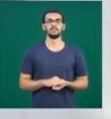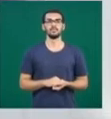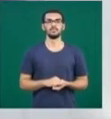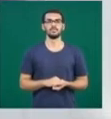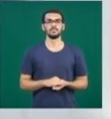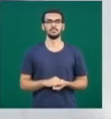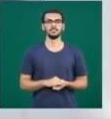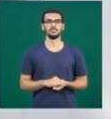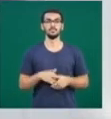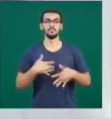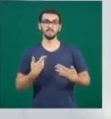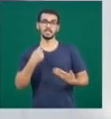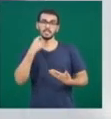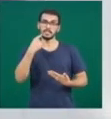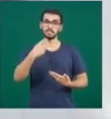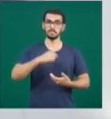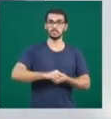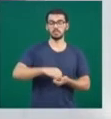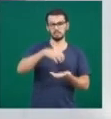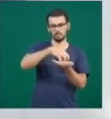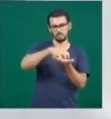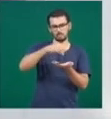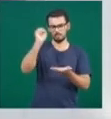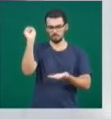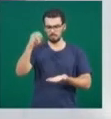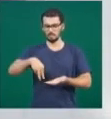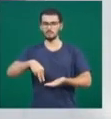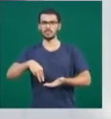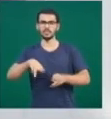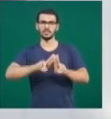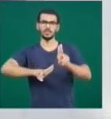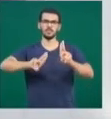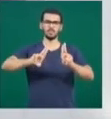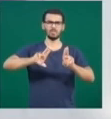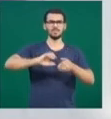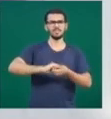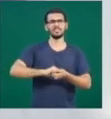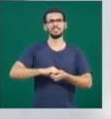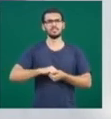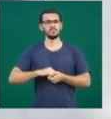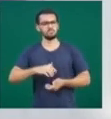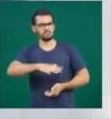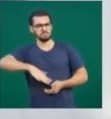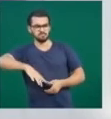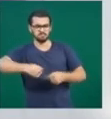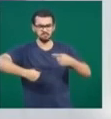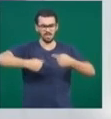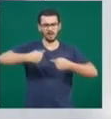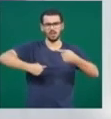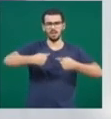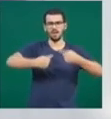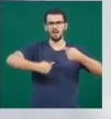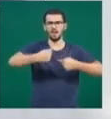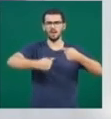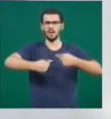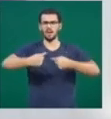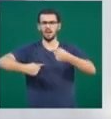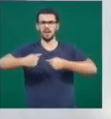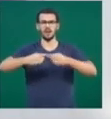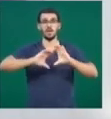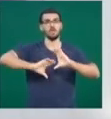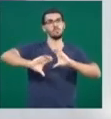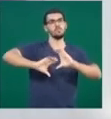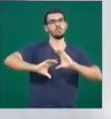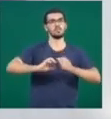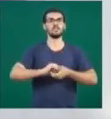Durante toda esta semana, o campus Santa Mônica da Universidade Federal de Uberlândia é espaço de debate sobre comunicação. O